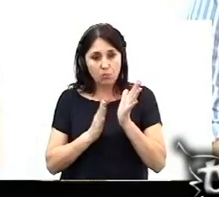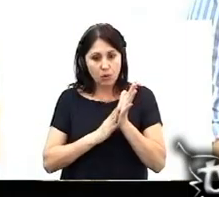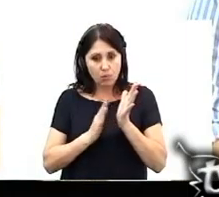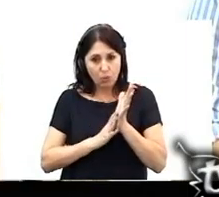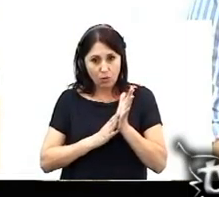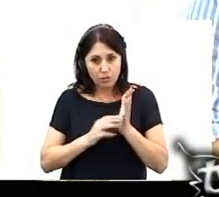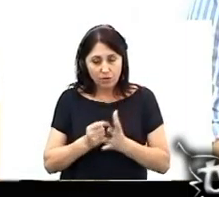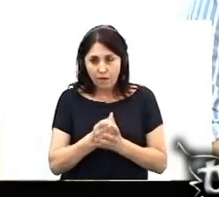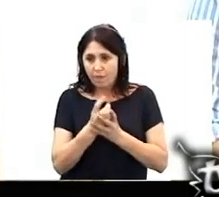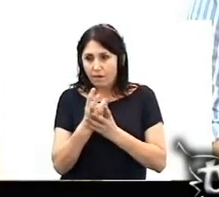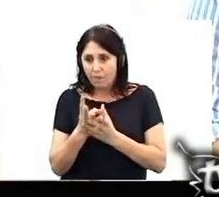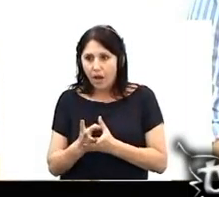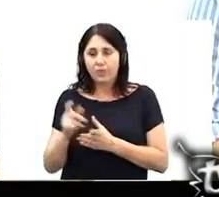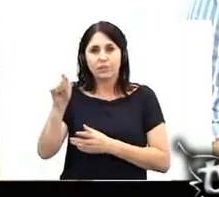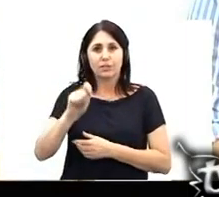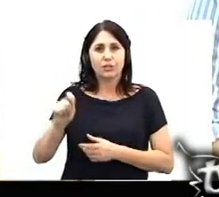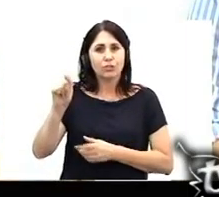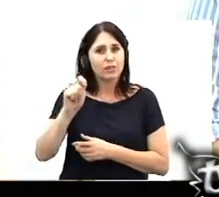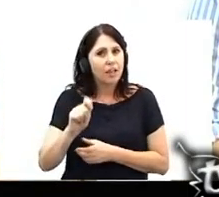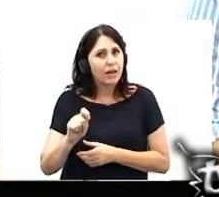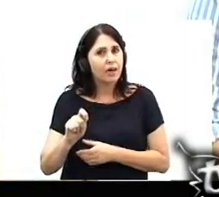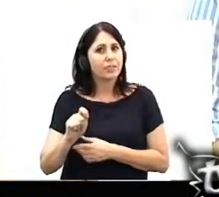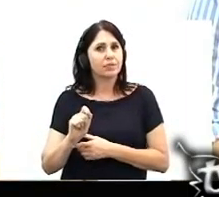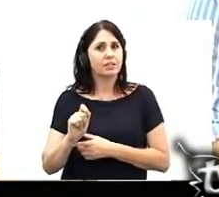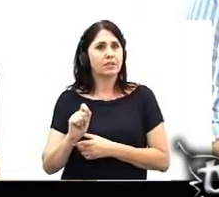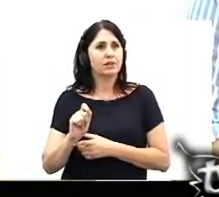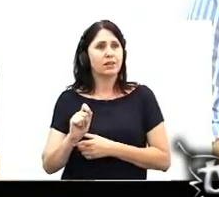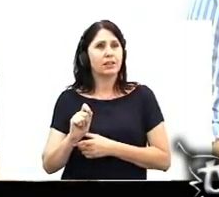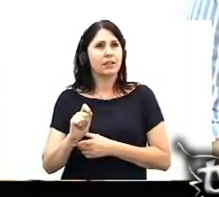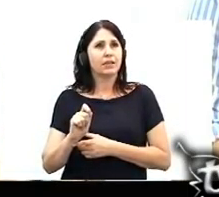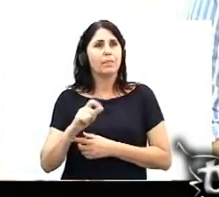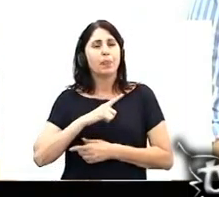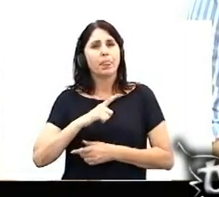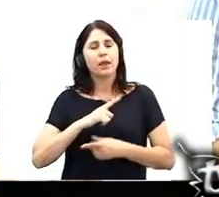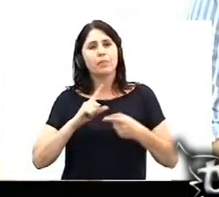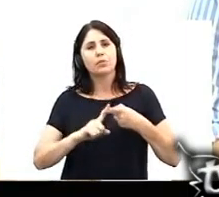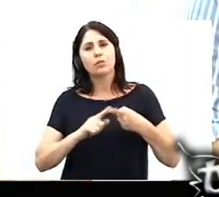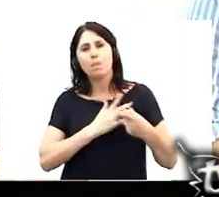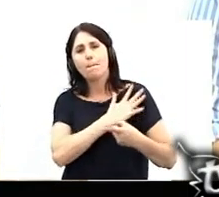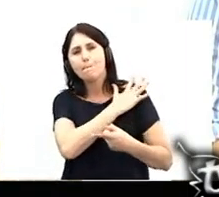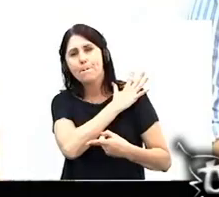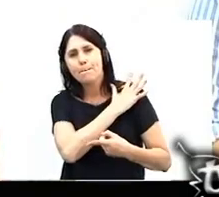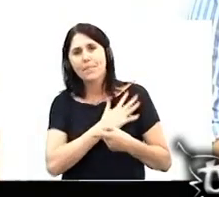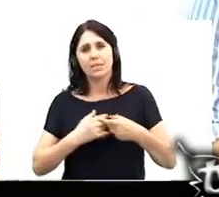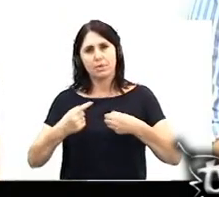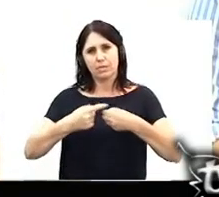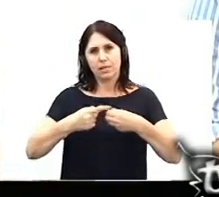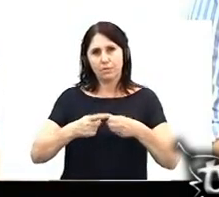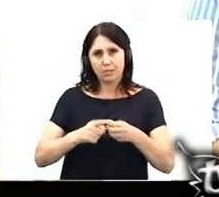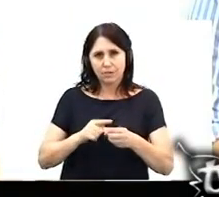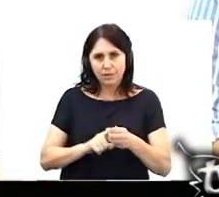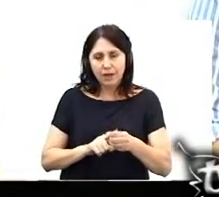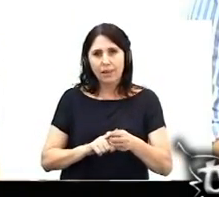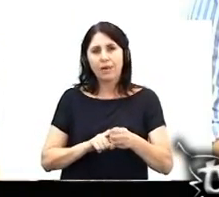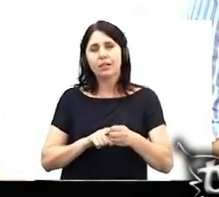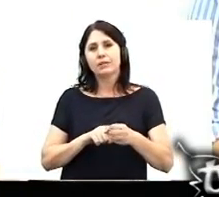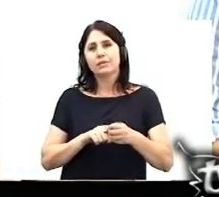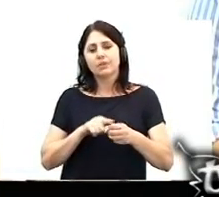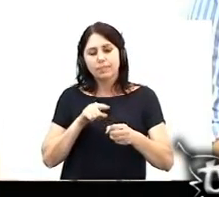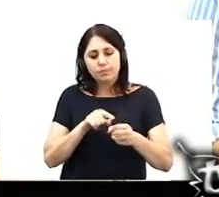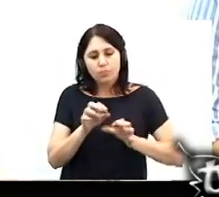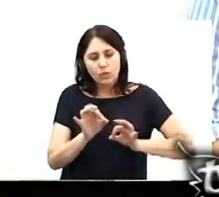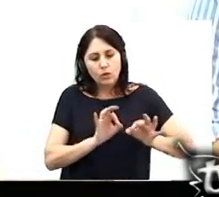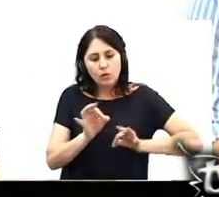necessitam dessa acessibilidade especial. Então, o Conselho das Cidades, na verdade, não é meu, né? O Conselho das